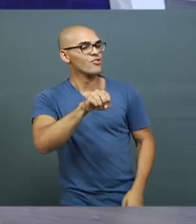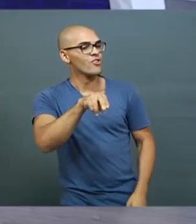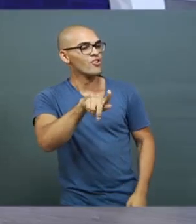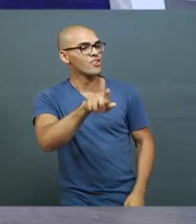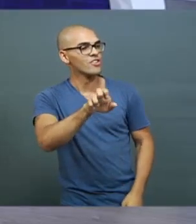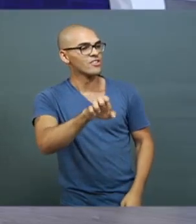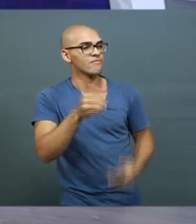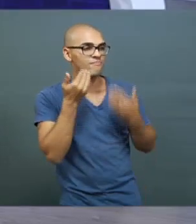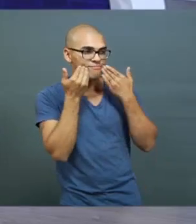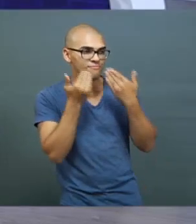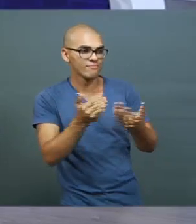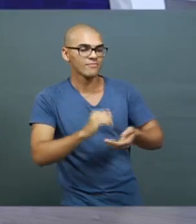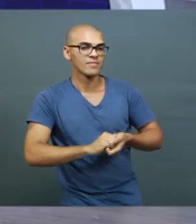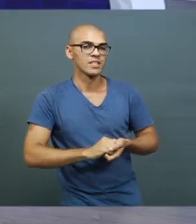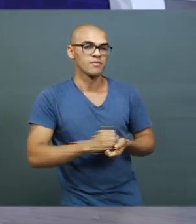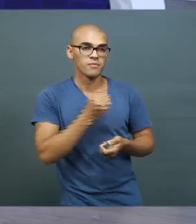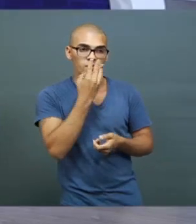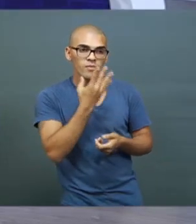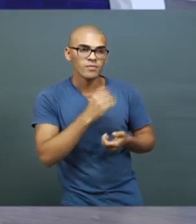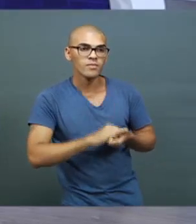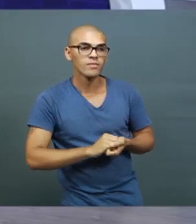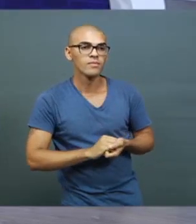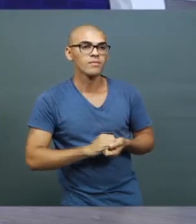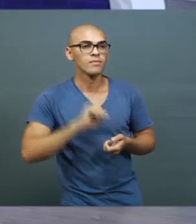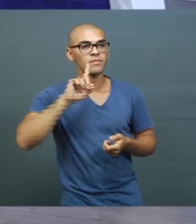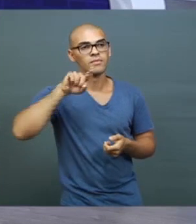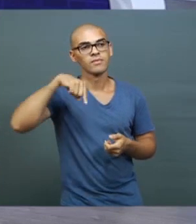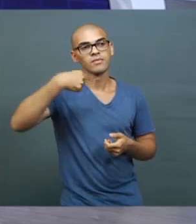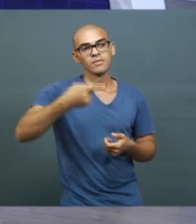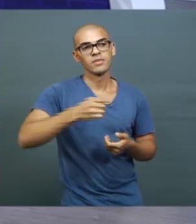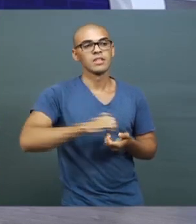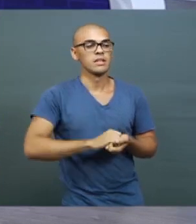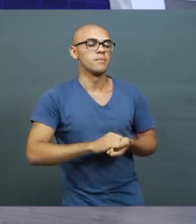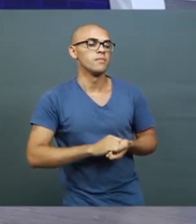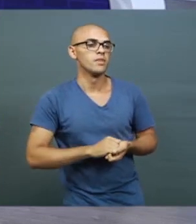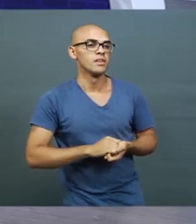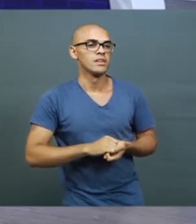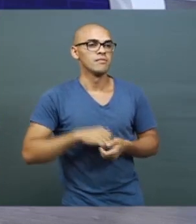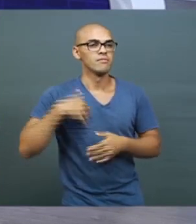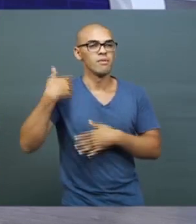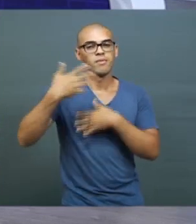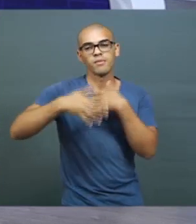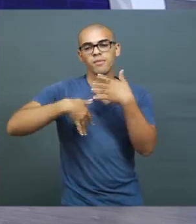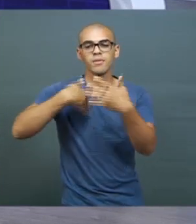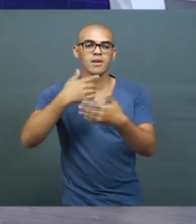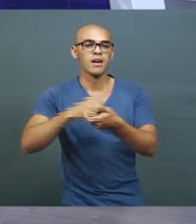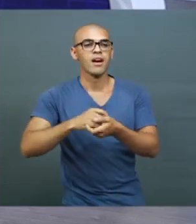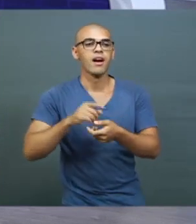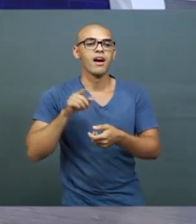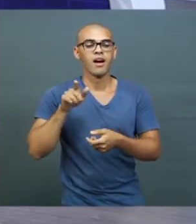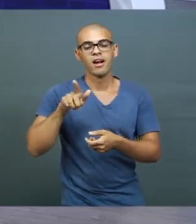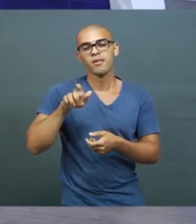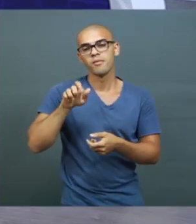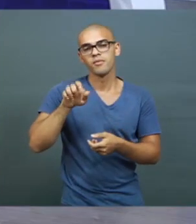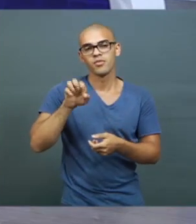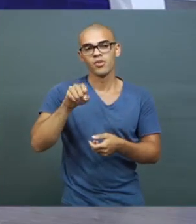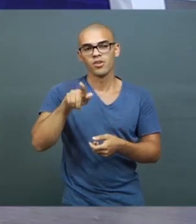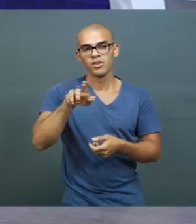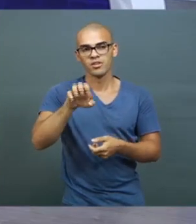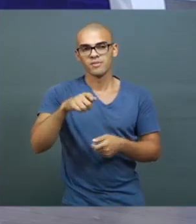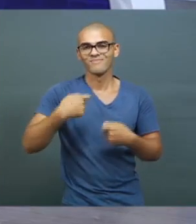né? Só que depois, né, na turnê, ele voltou para o palco italiano, né? Uhum. Porque ele viu que nem todas as cidades eram tão loucas quanto a gente. Assim,